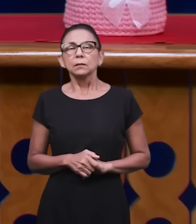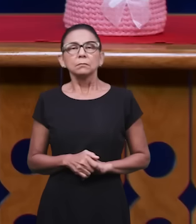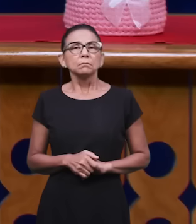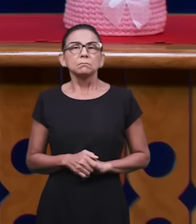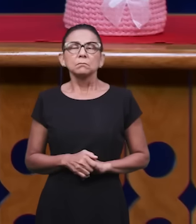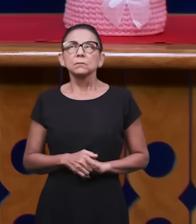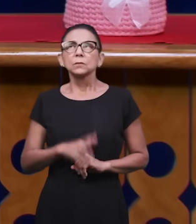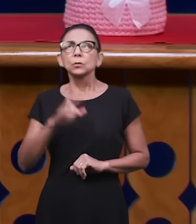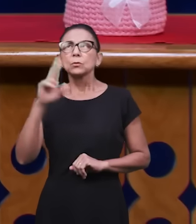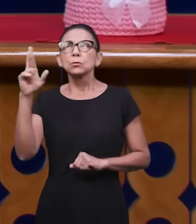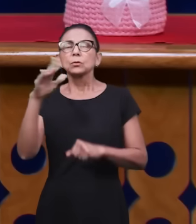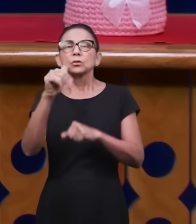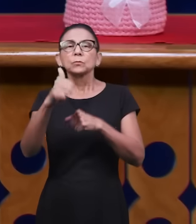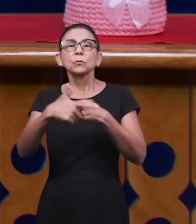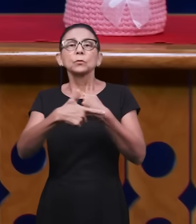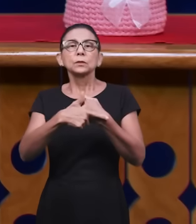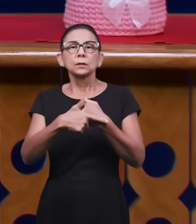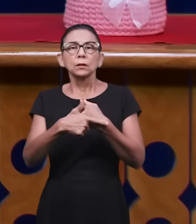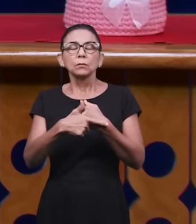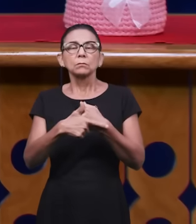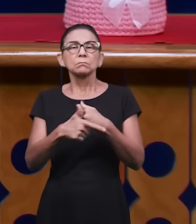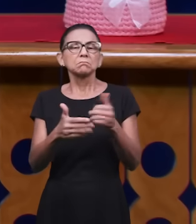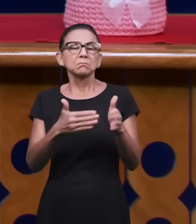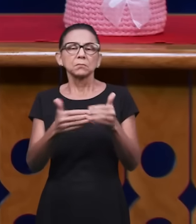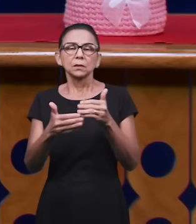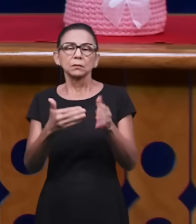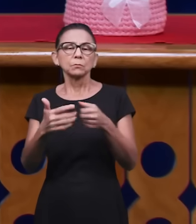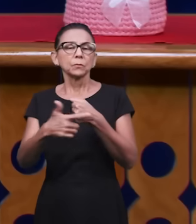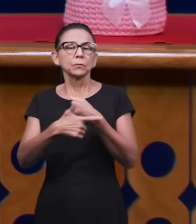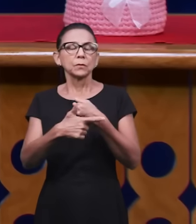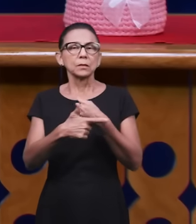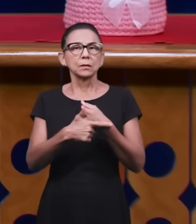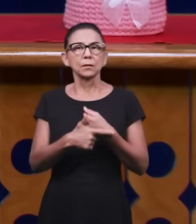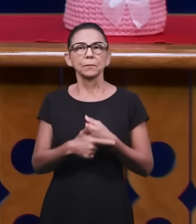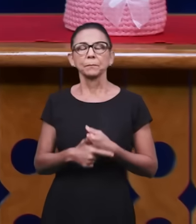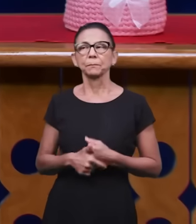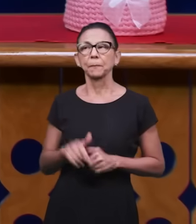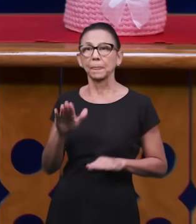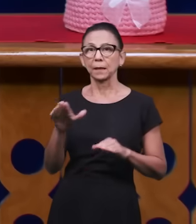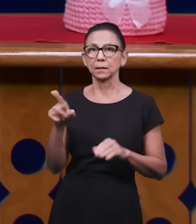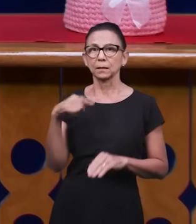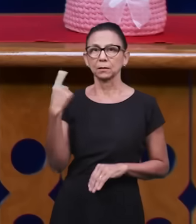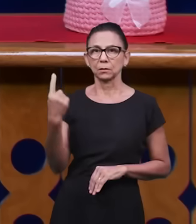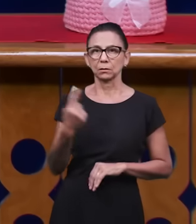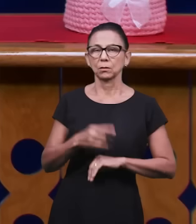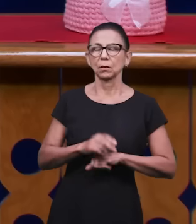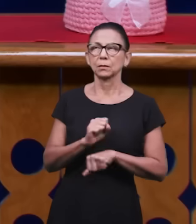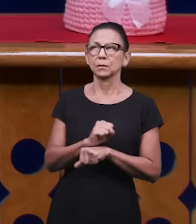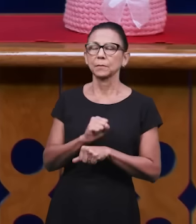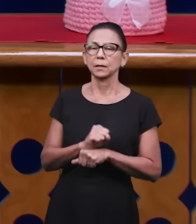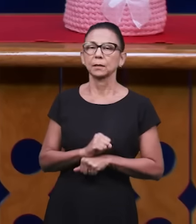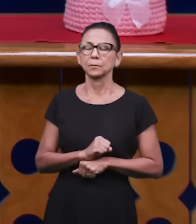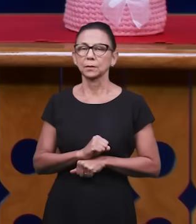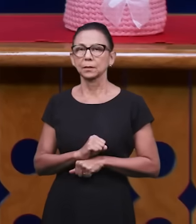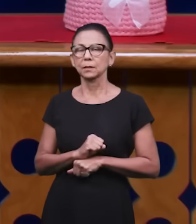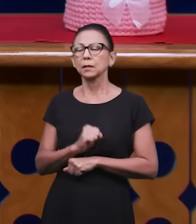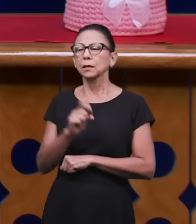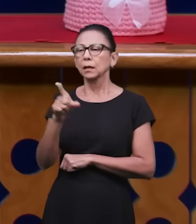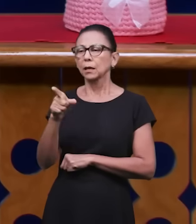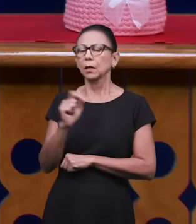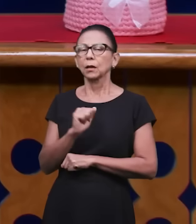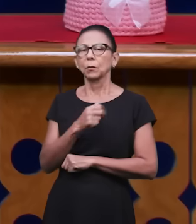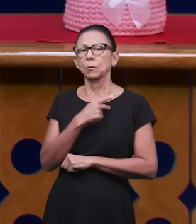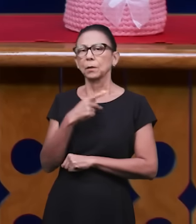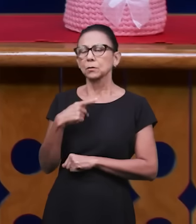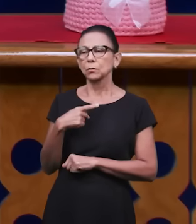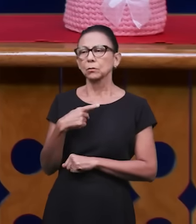colocou nesta obra. Às vezes nós esperamos muito que os pastores deem fruto, né? Que os obreiros